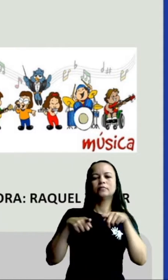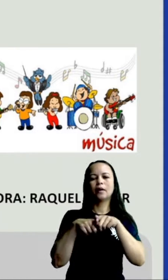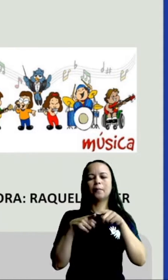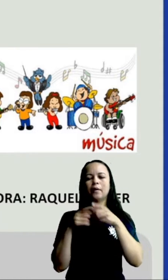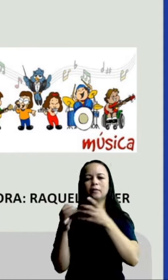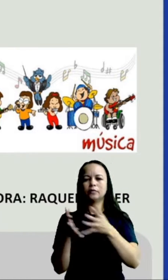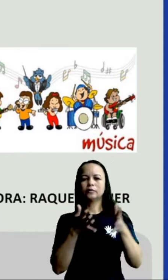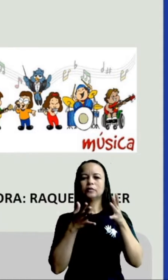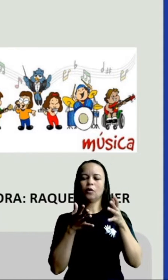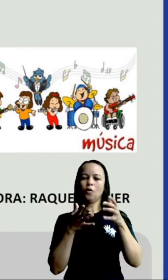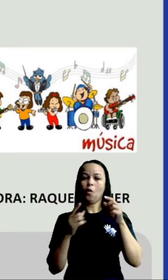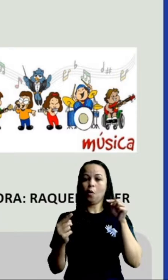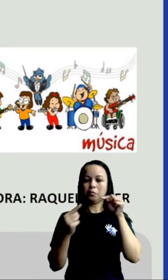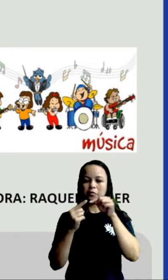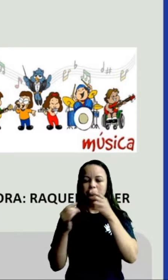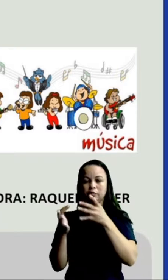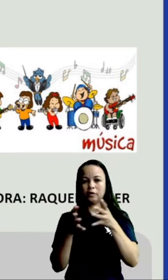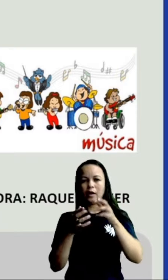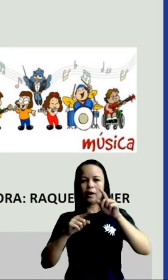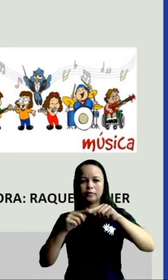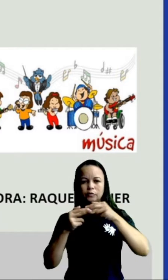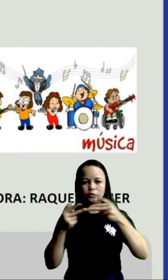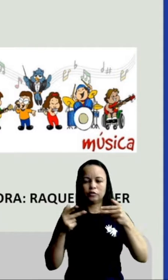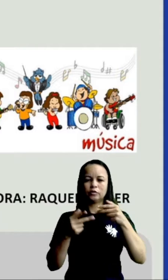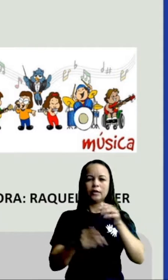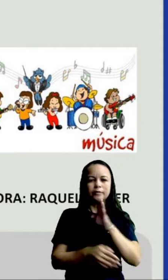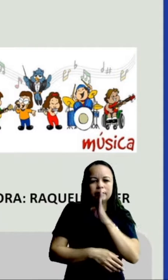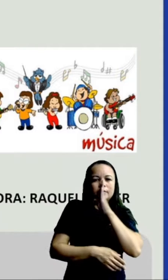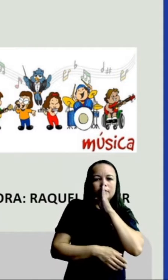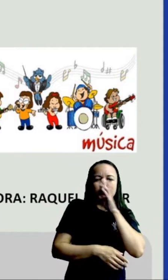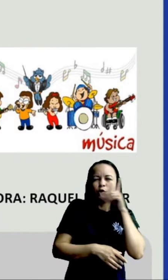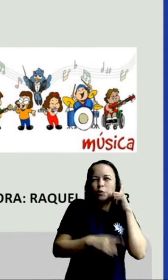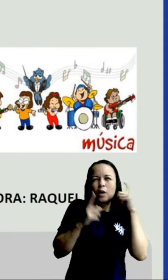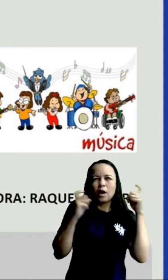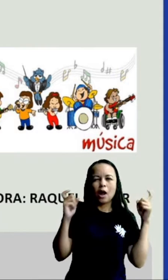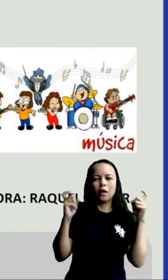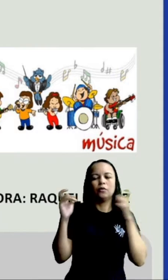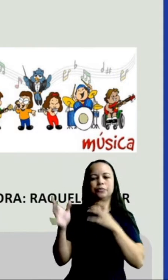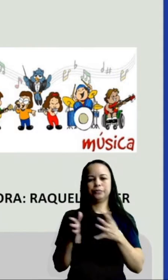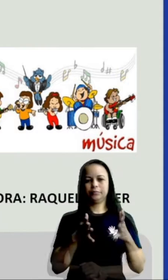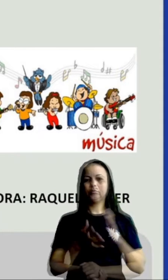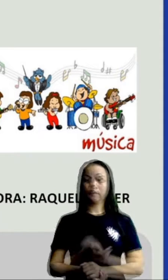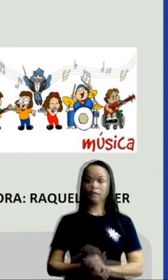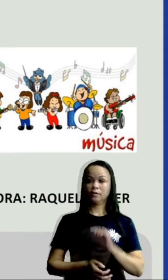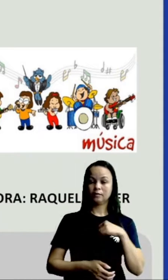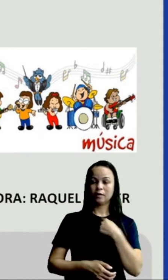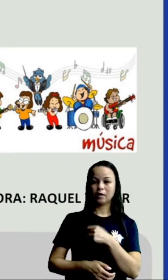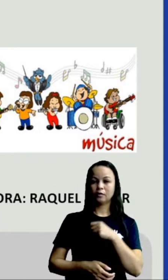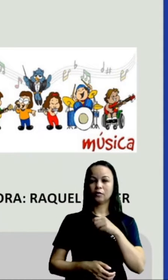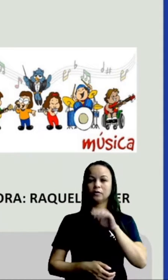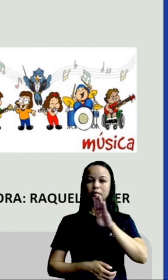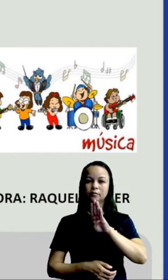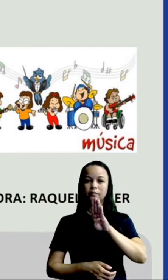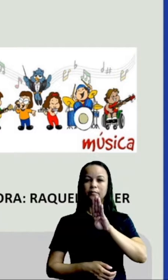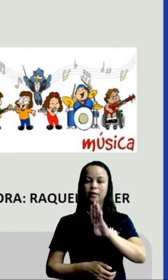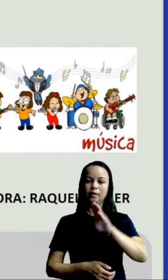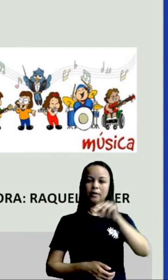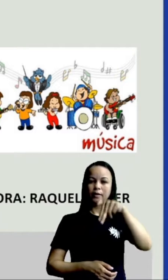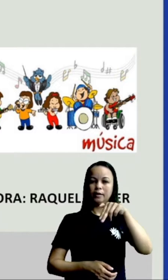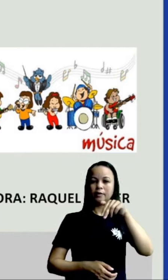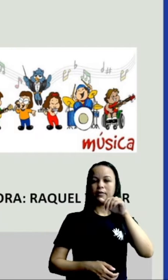objetos em relação com o som silêncio e ruído e a nossa base comum curricular será